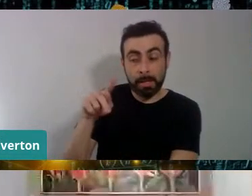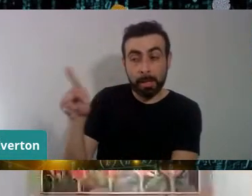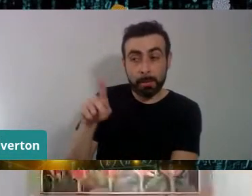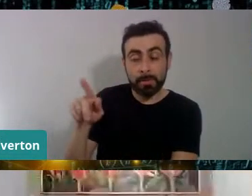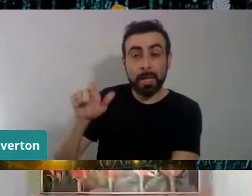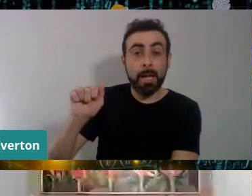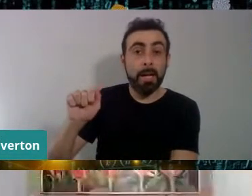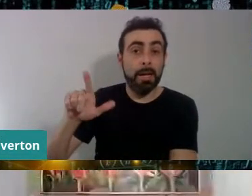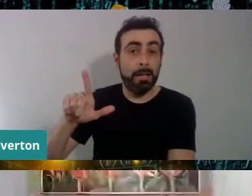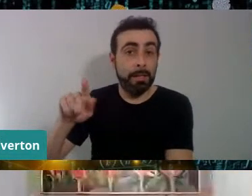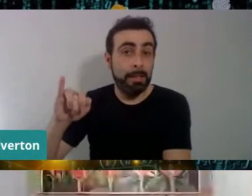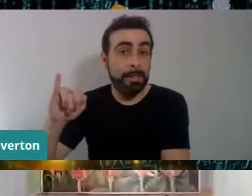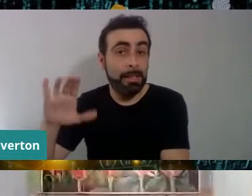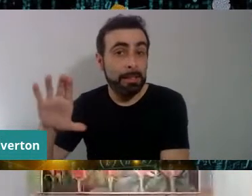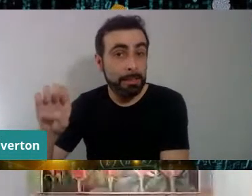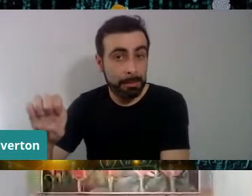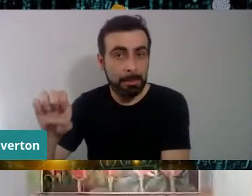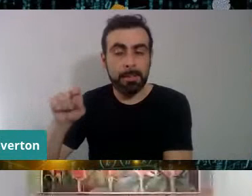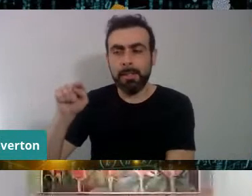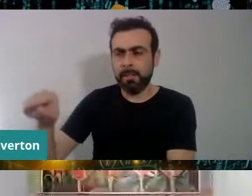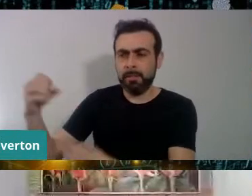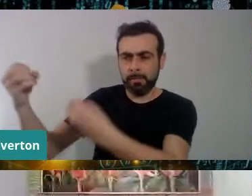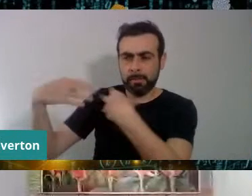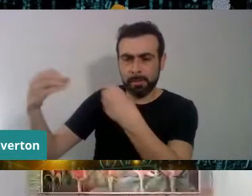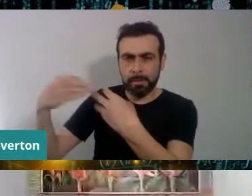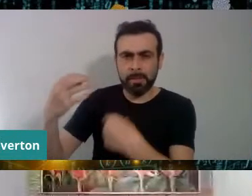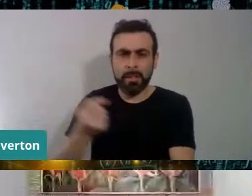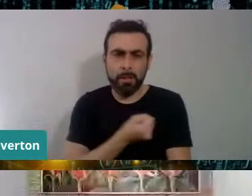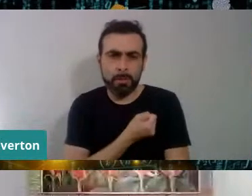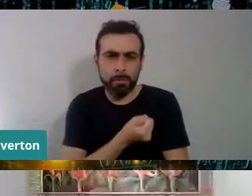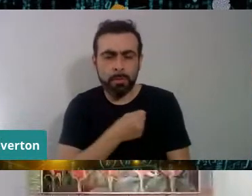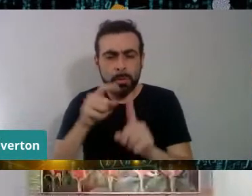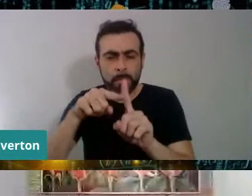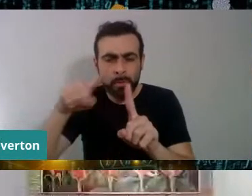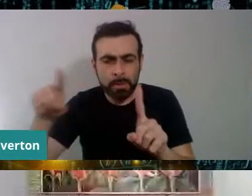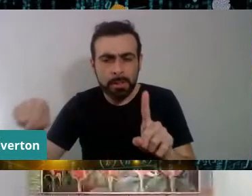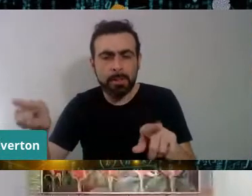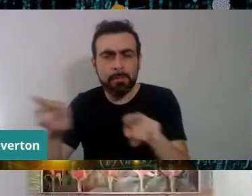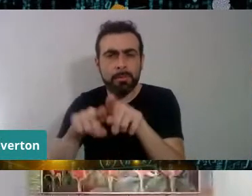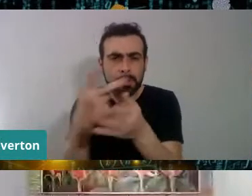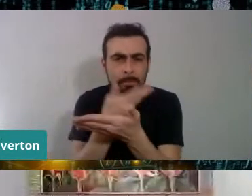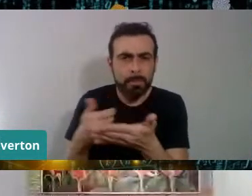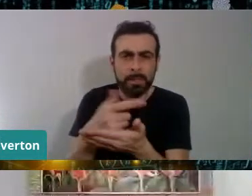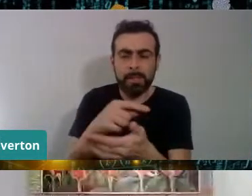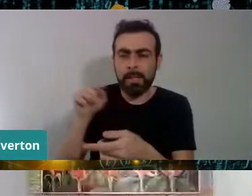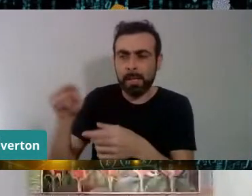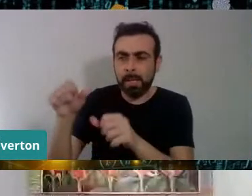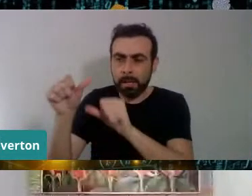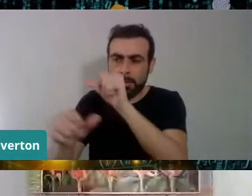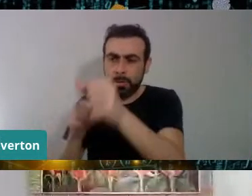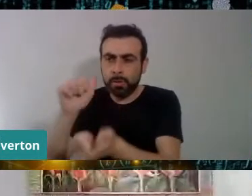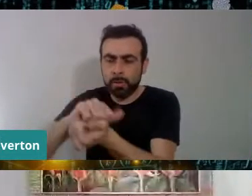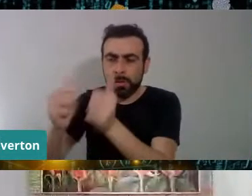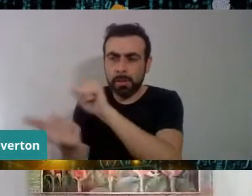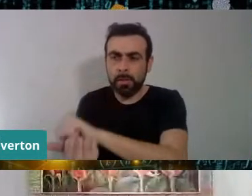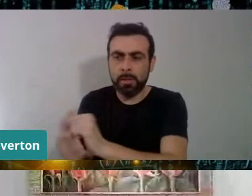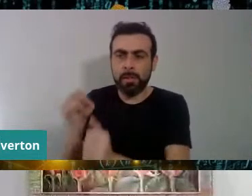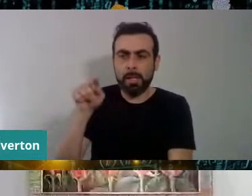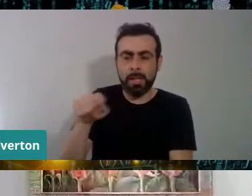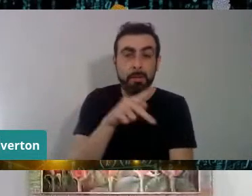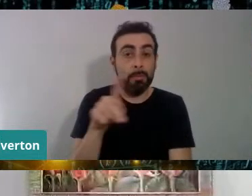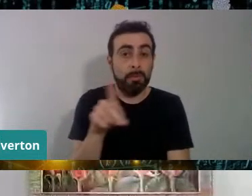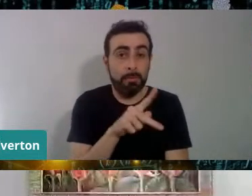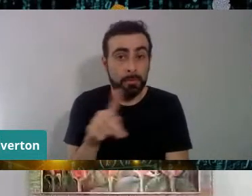Miva era professora de cálculo numérico e gráficos. Ela substituía o professor Mitu Minami,